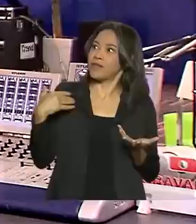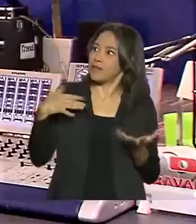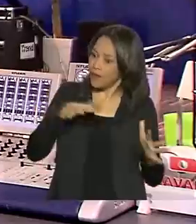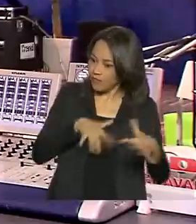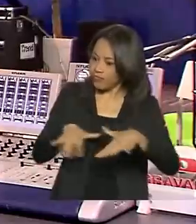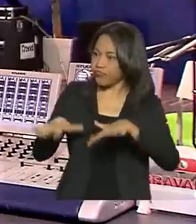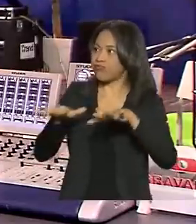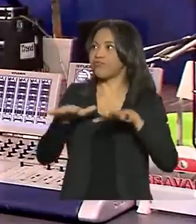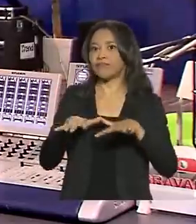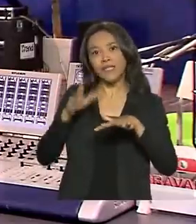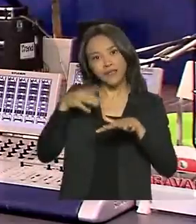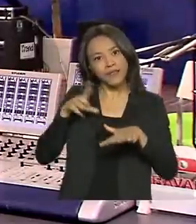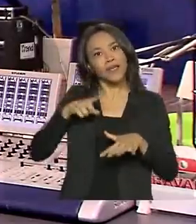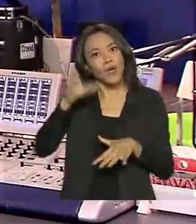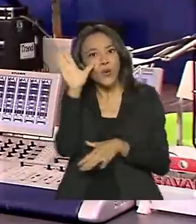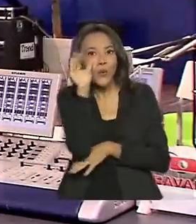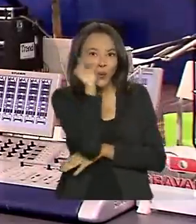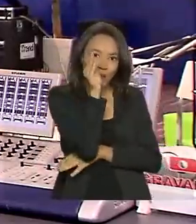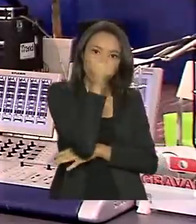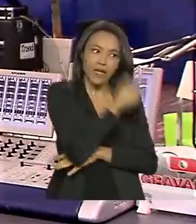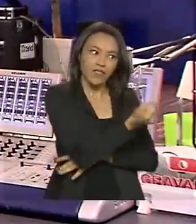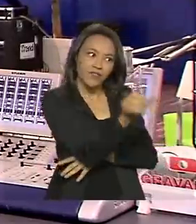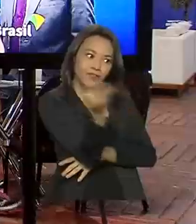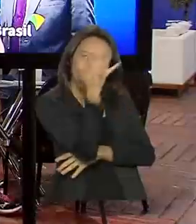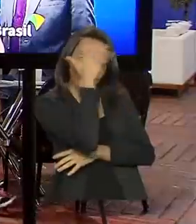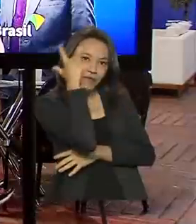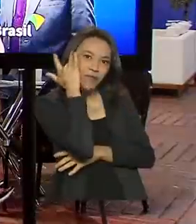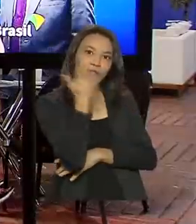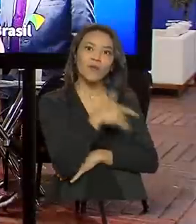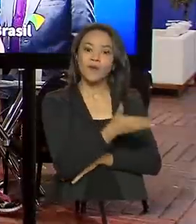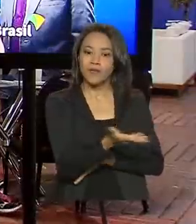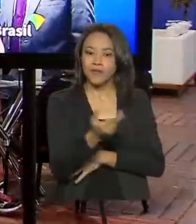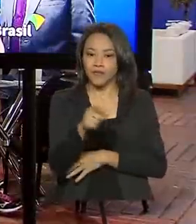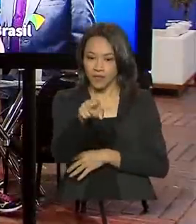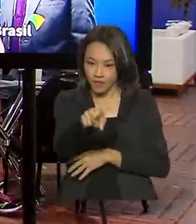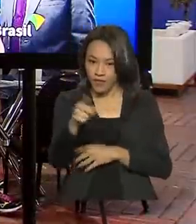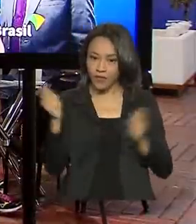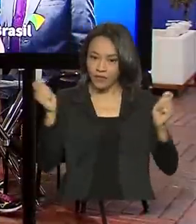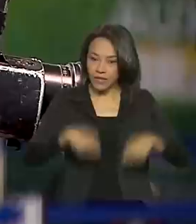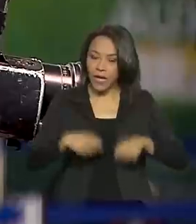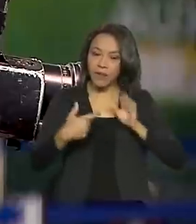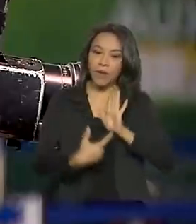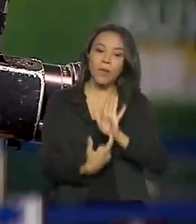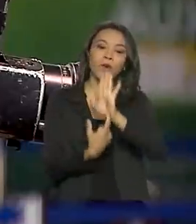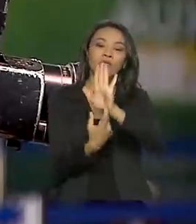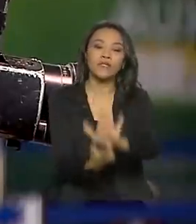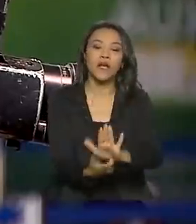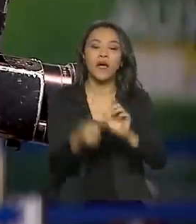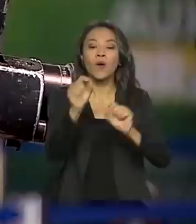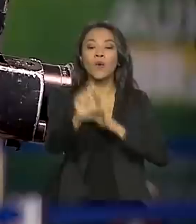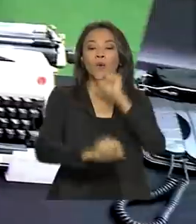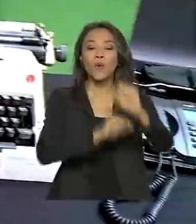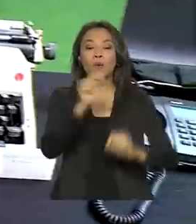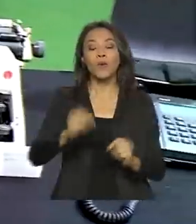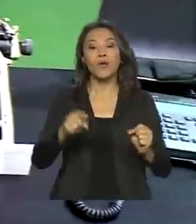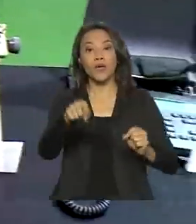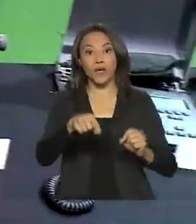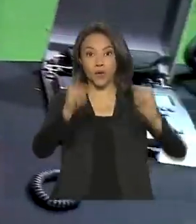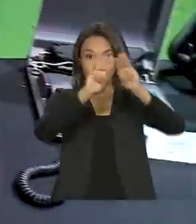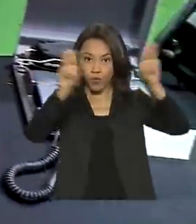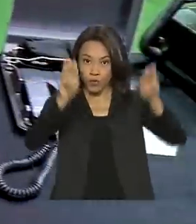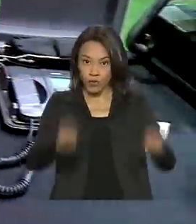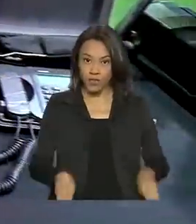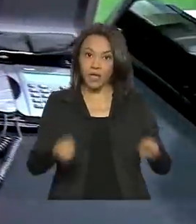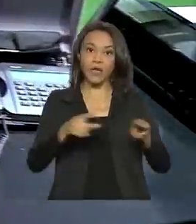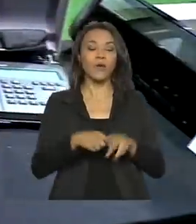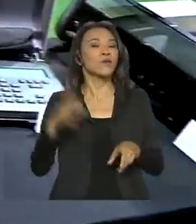também desperta a curiosidade de muita gente. Além disso, foi possível conferir um museu da TV e do rádio,